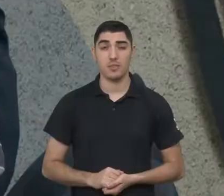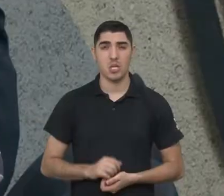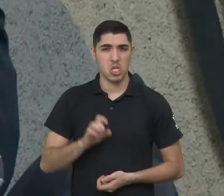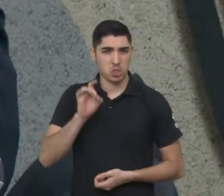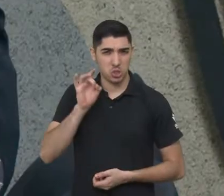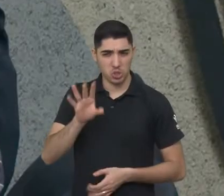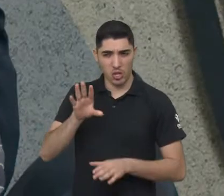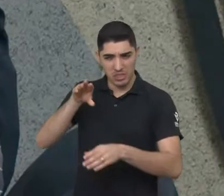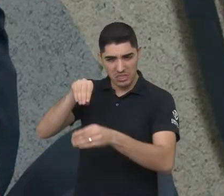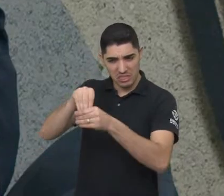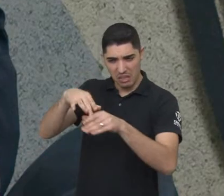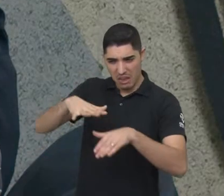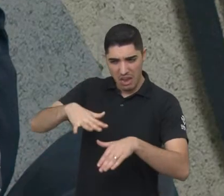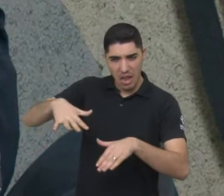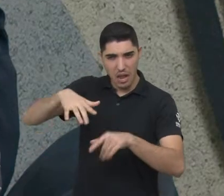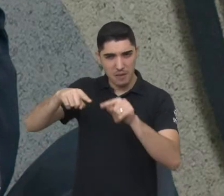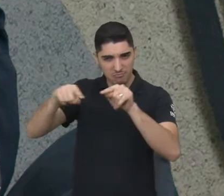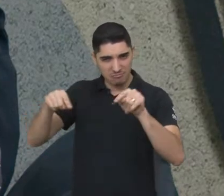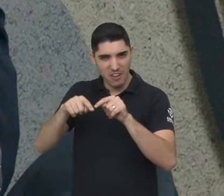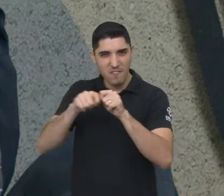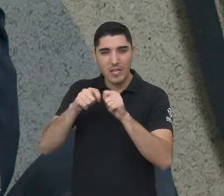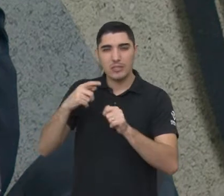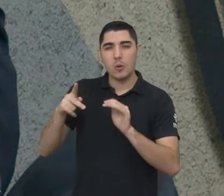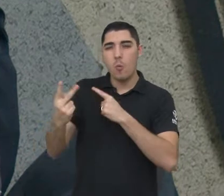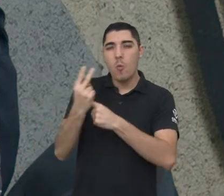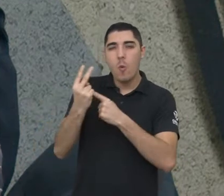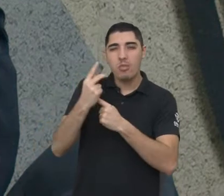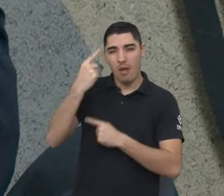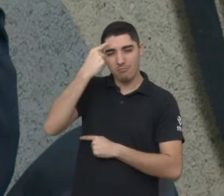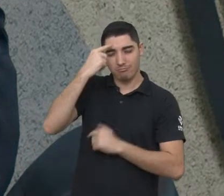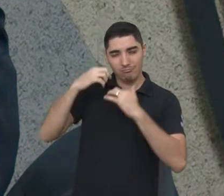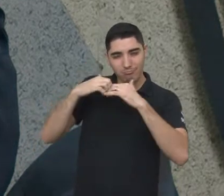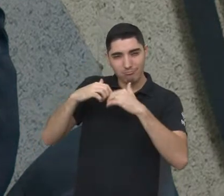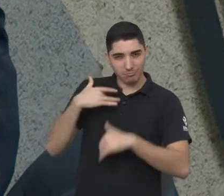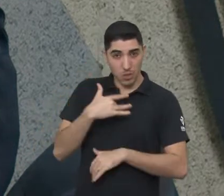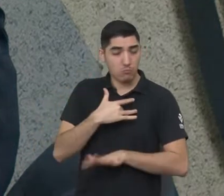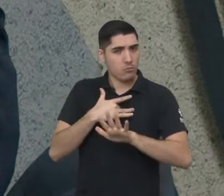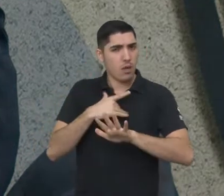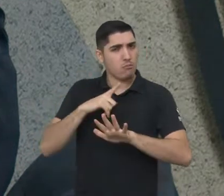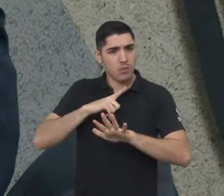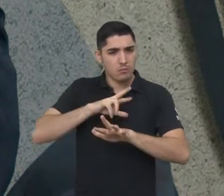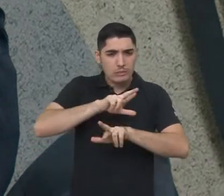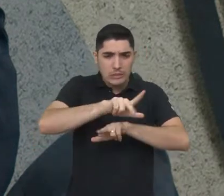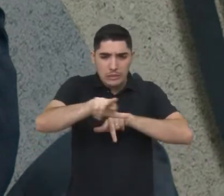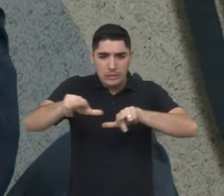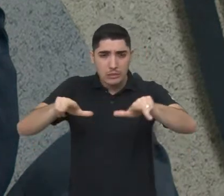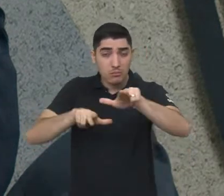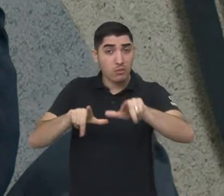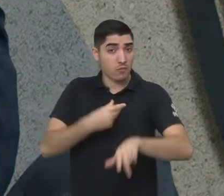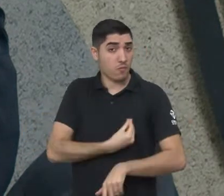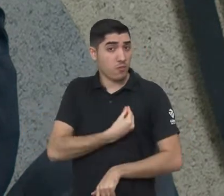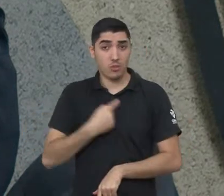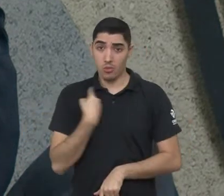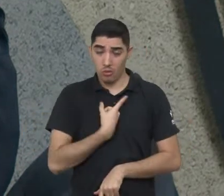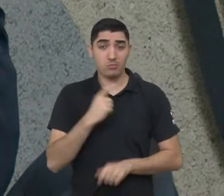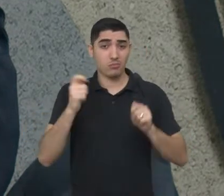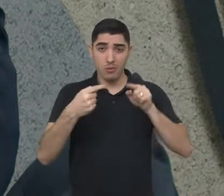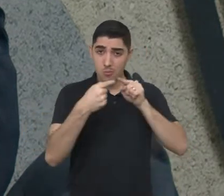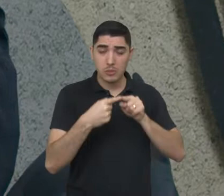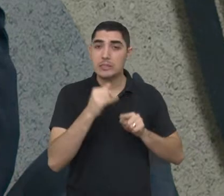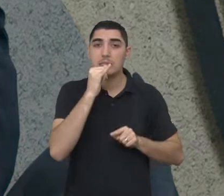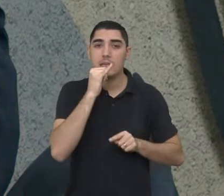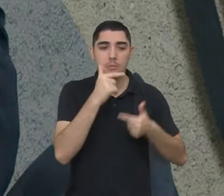Não é apenas no consultório que tratamos a saúde mental. Ela está relacionada com as mais diferentes áreas da nossa vida.